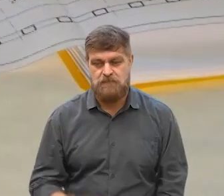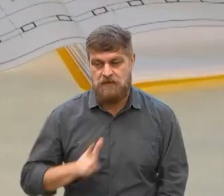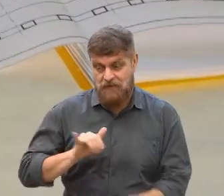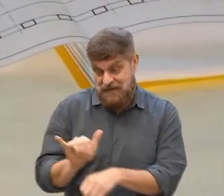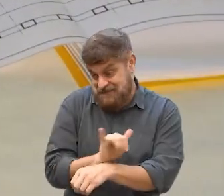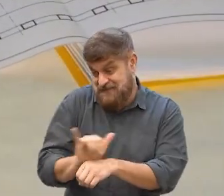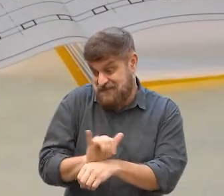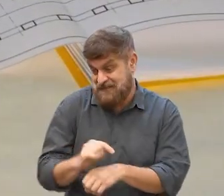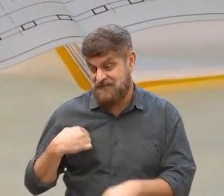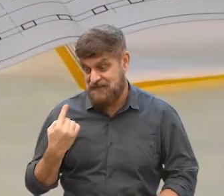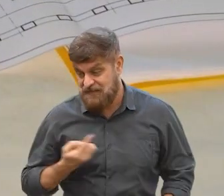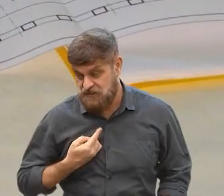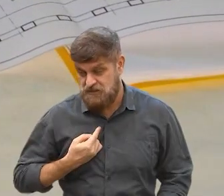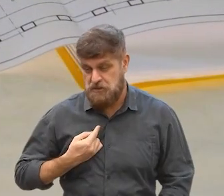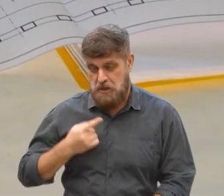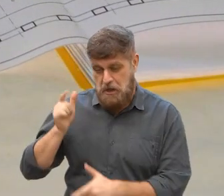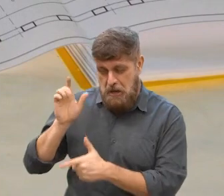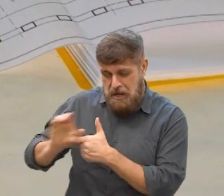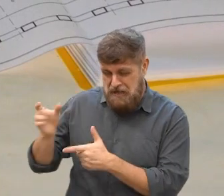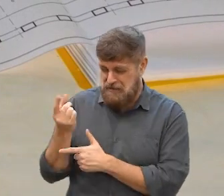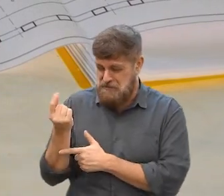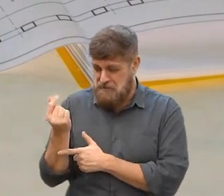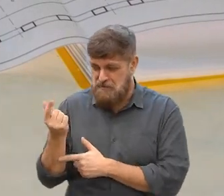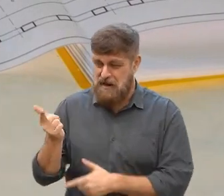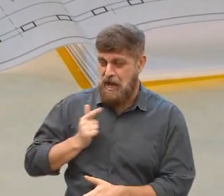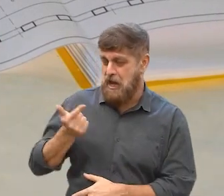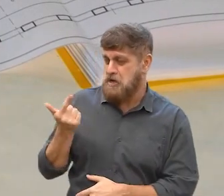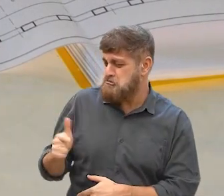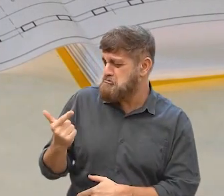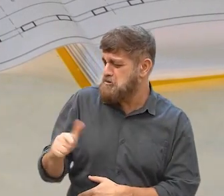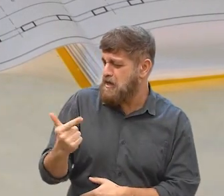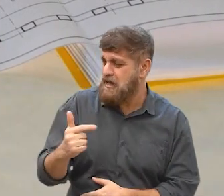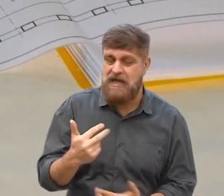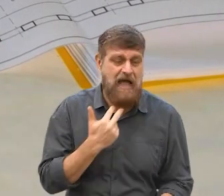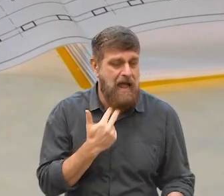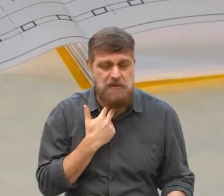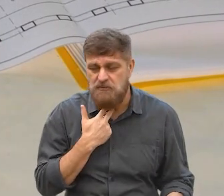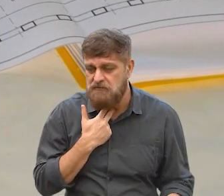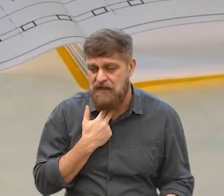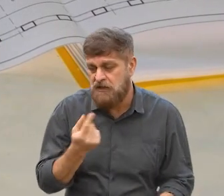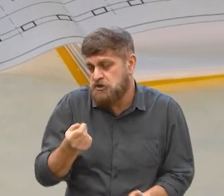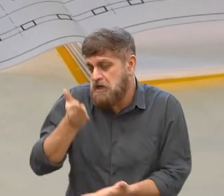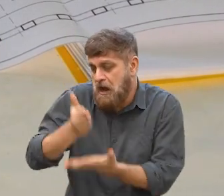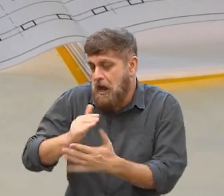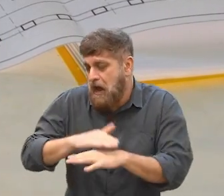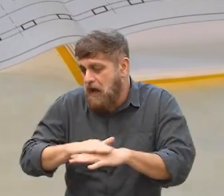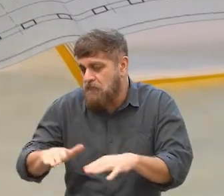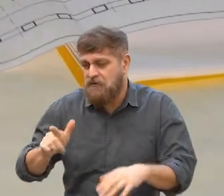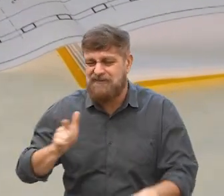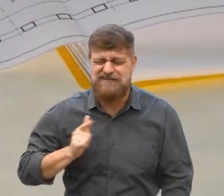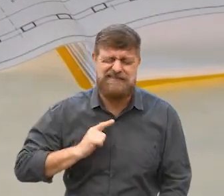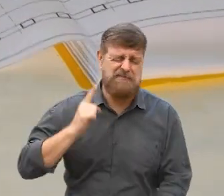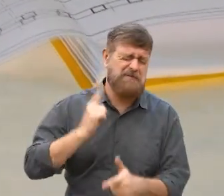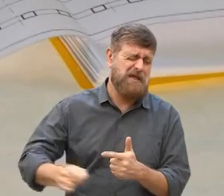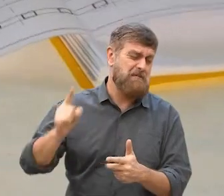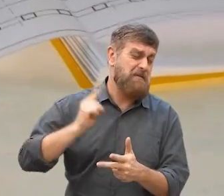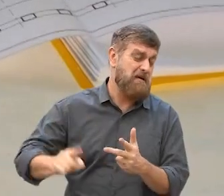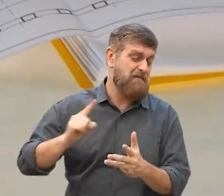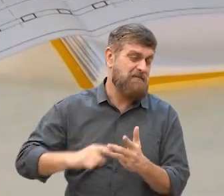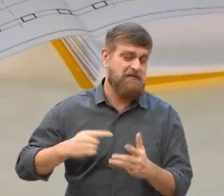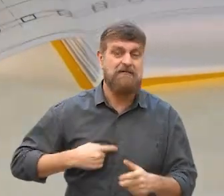sobre empreendedorismo na arquitetura e urbanismo, foram entrevistadas 770 profissionais.